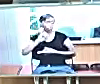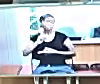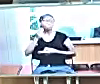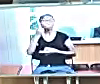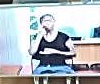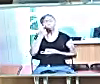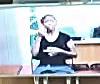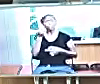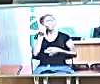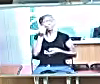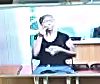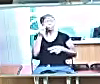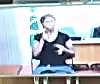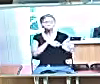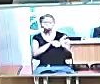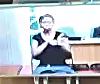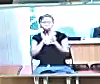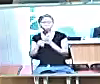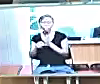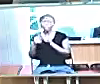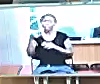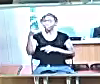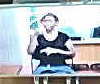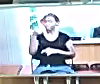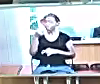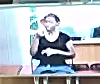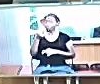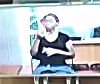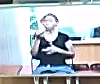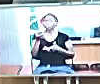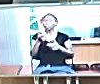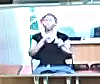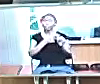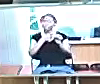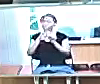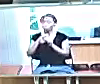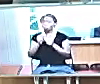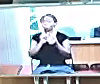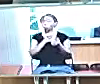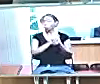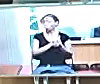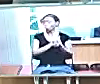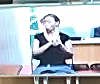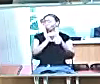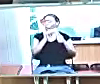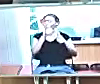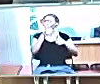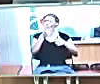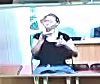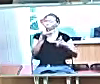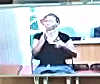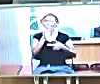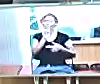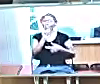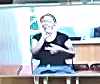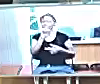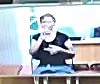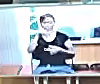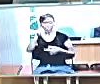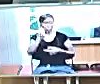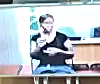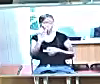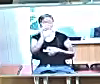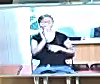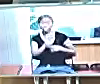vários empreendimentos né da iniciativa privada junto à fazenda estadual então tem muita dívida que média de tributos que